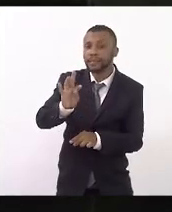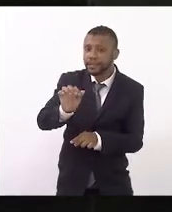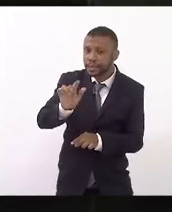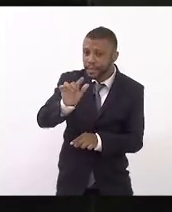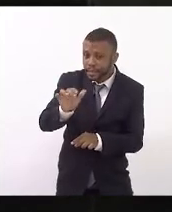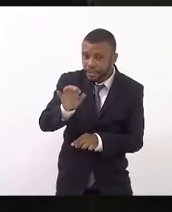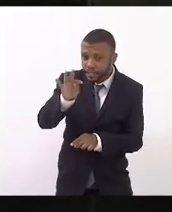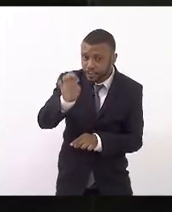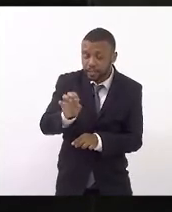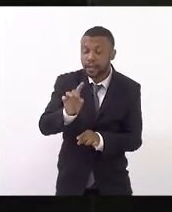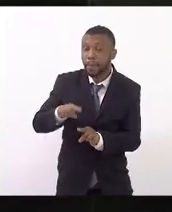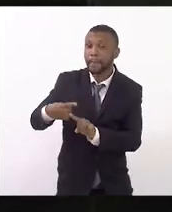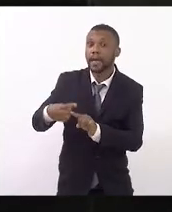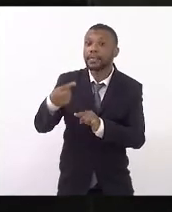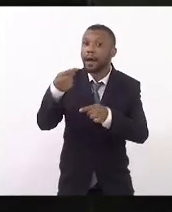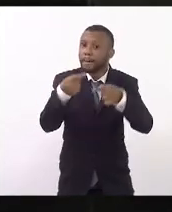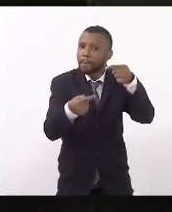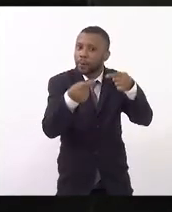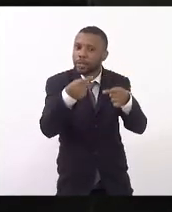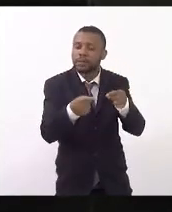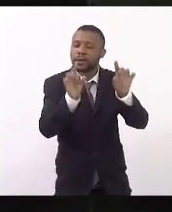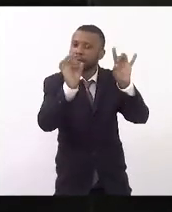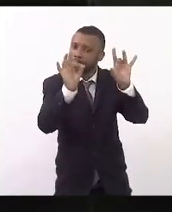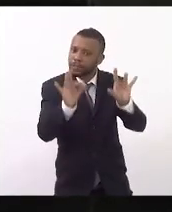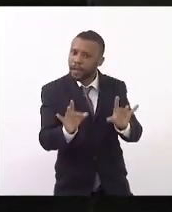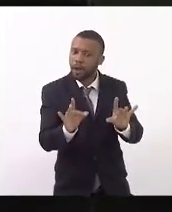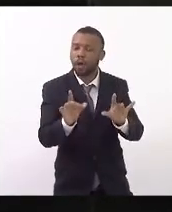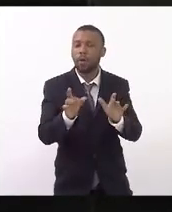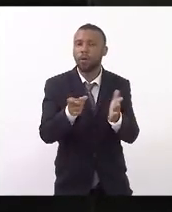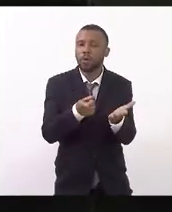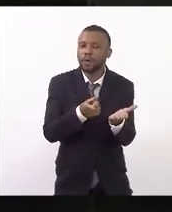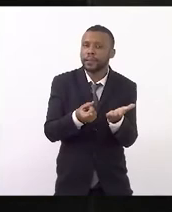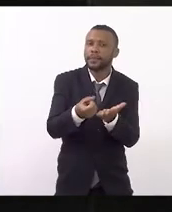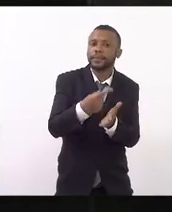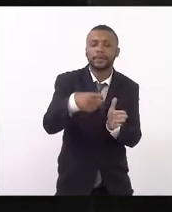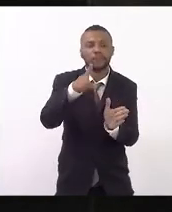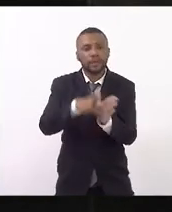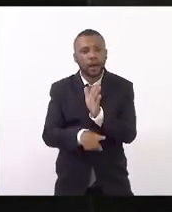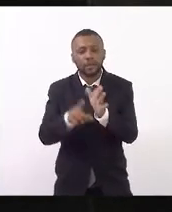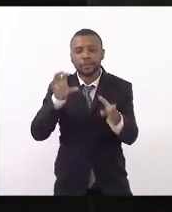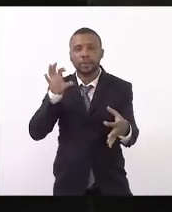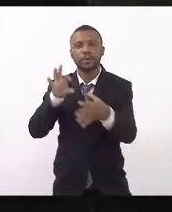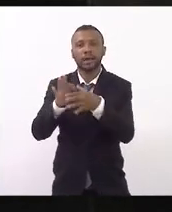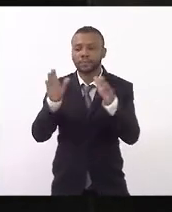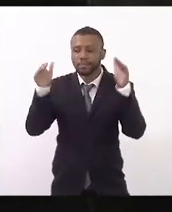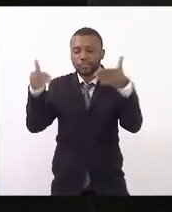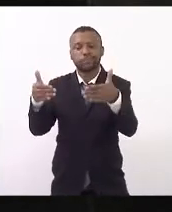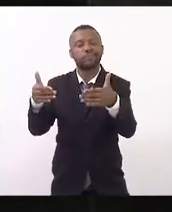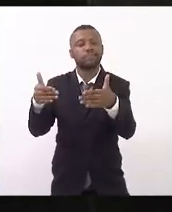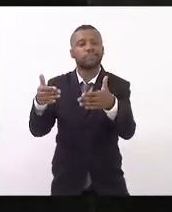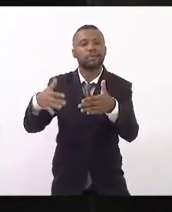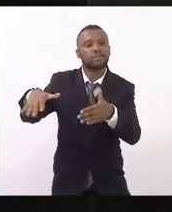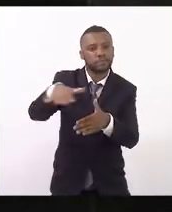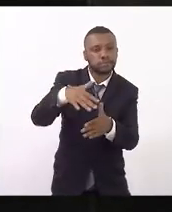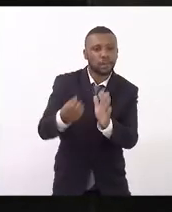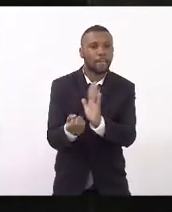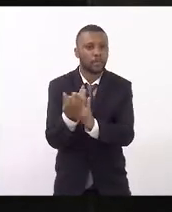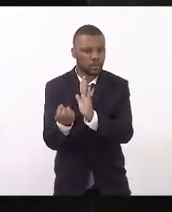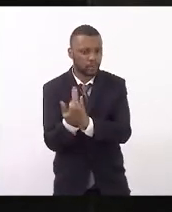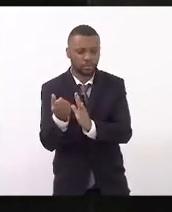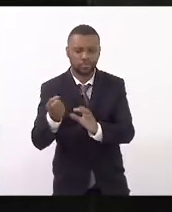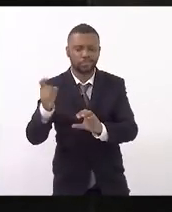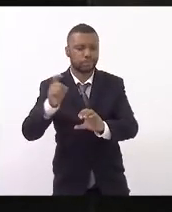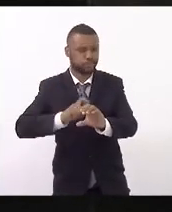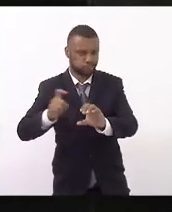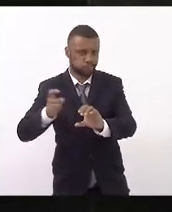Especial Tributária destinada à cadeia produtiva de fertilizantes e da outras providências.